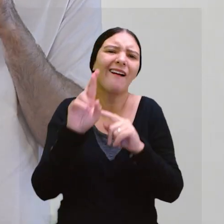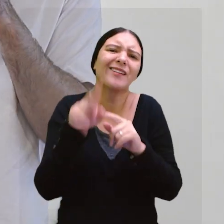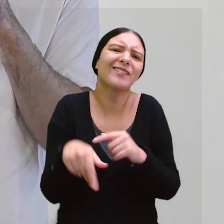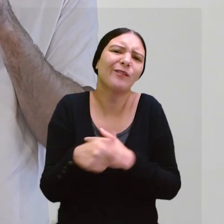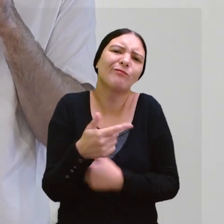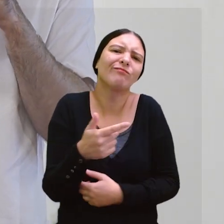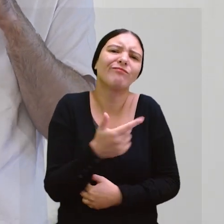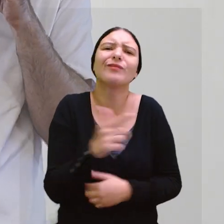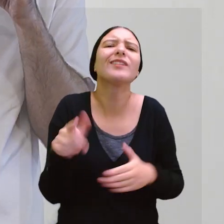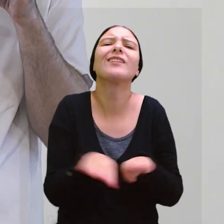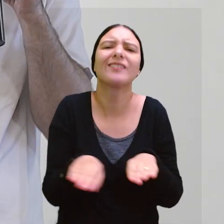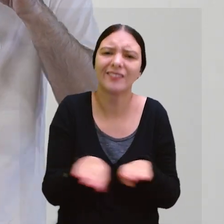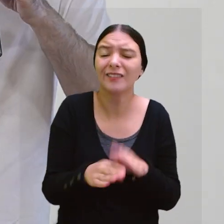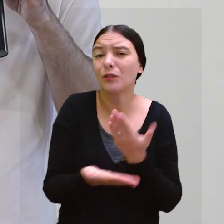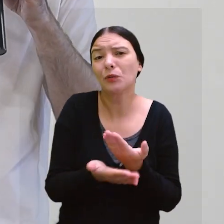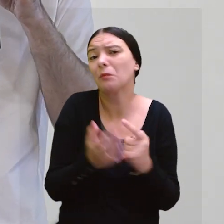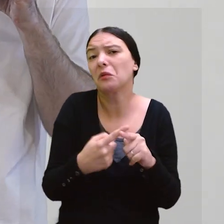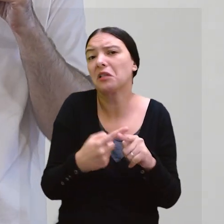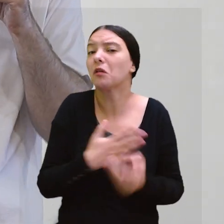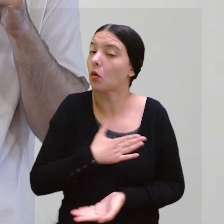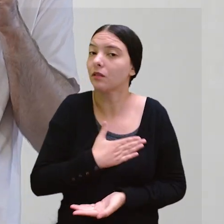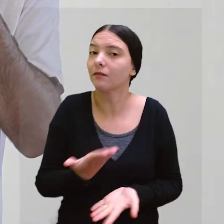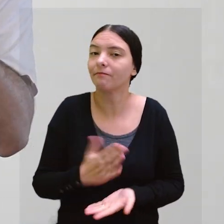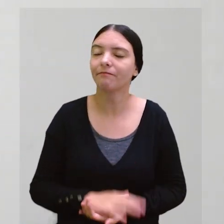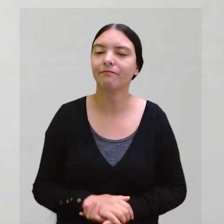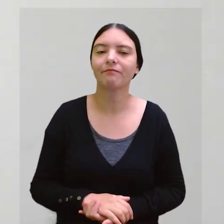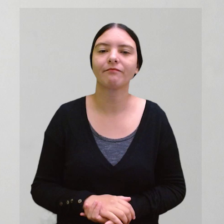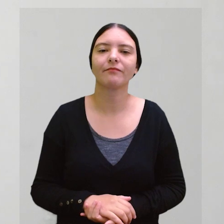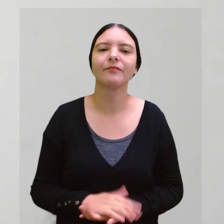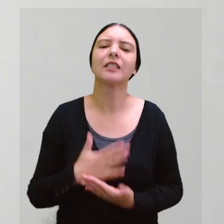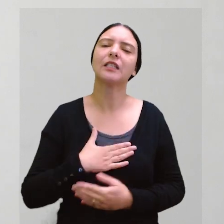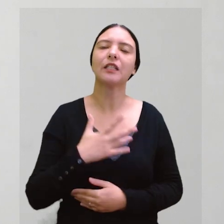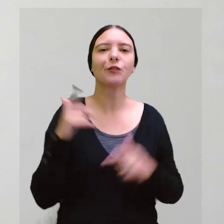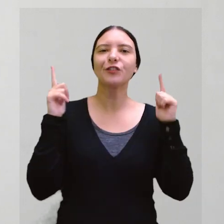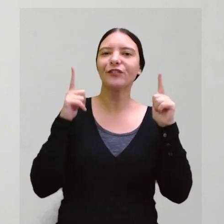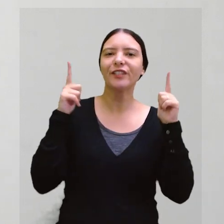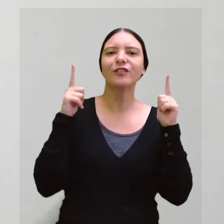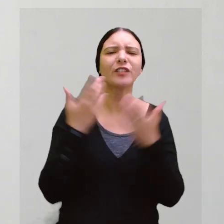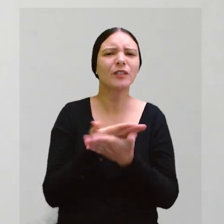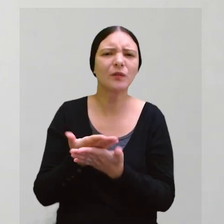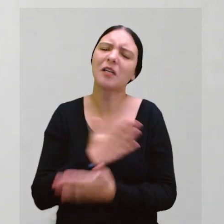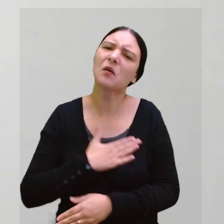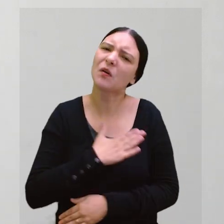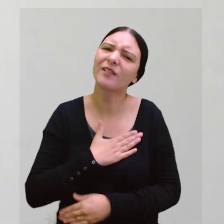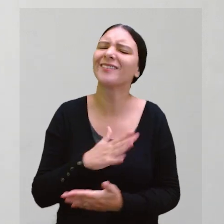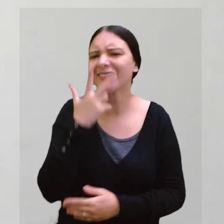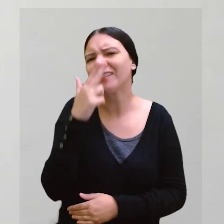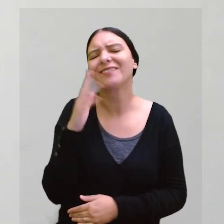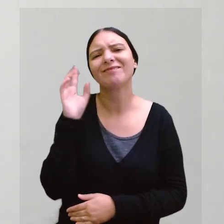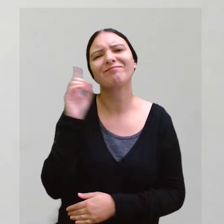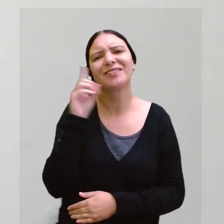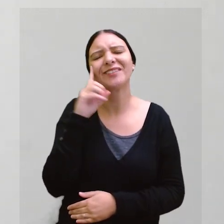razão para isso também, né? A gente estuda porque a gente gosta, não é? Eu acho divertido estudar literatura, eu acho que é bacana, no